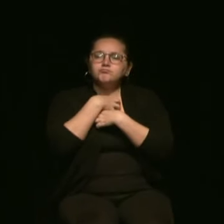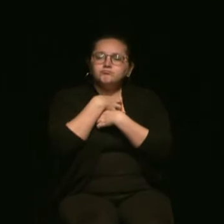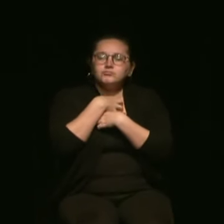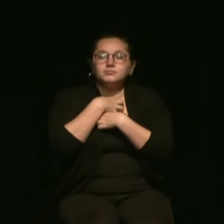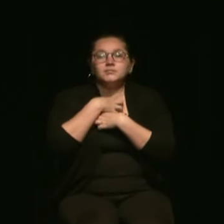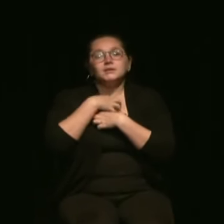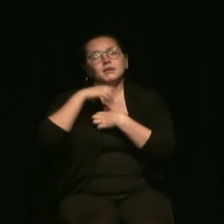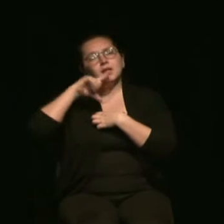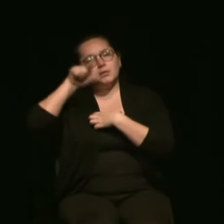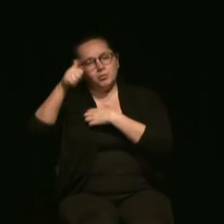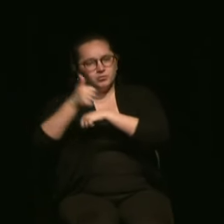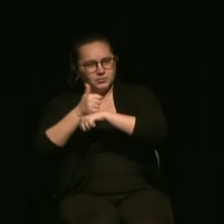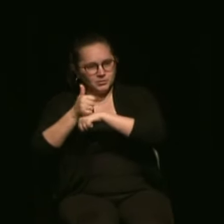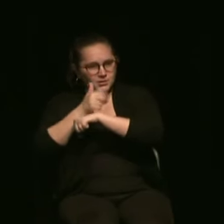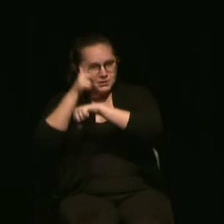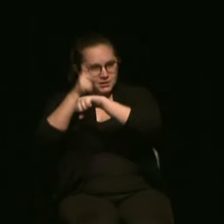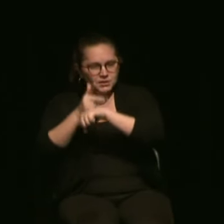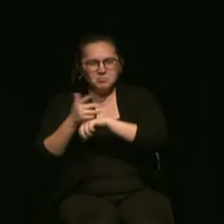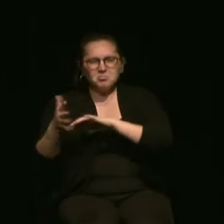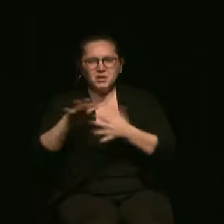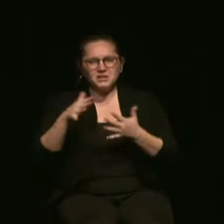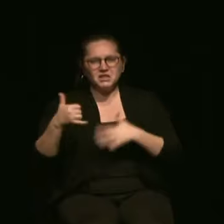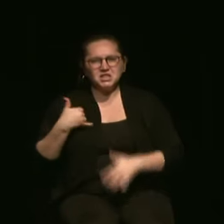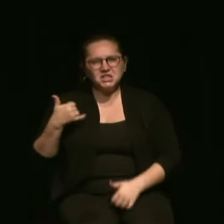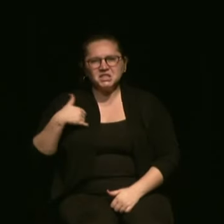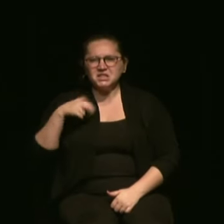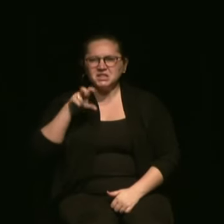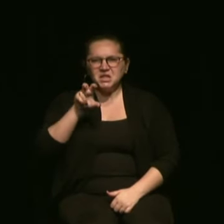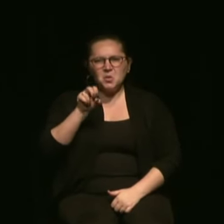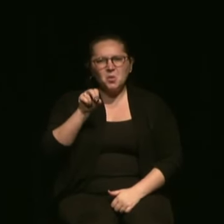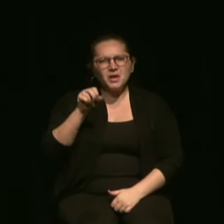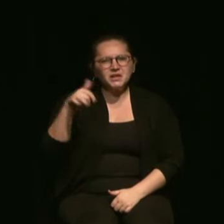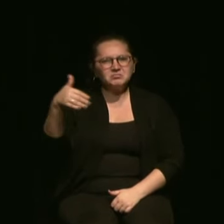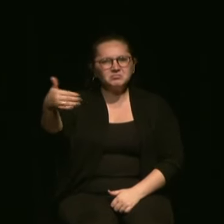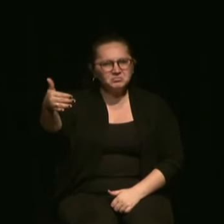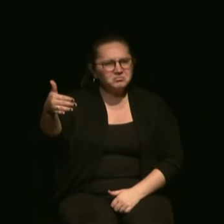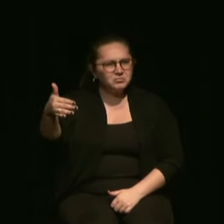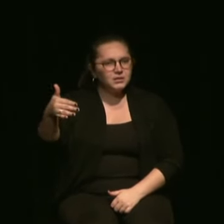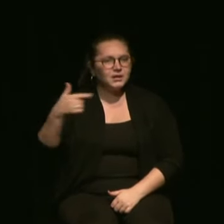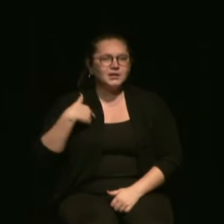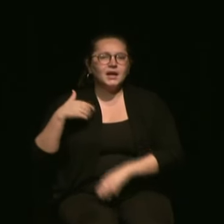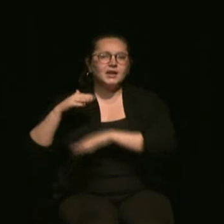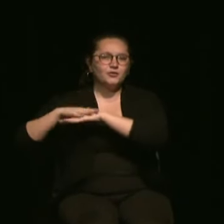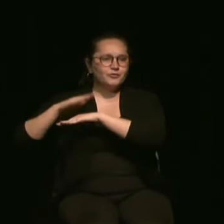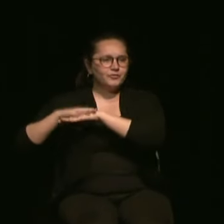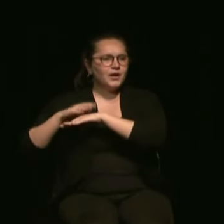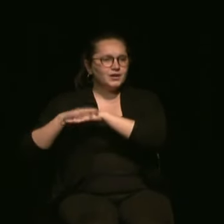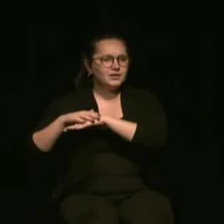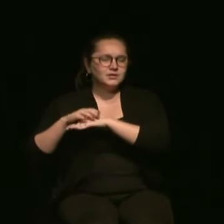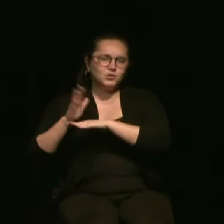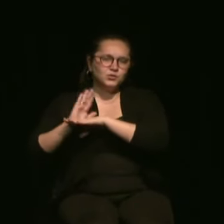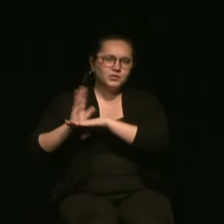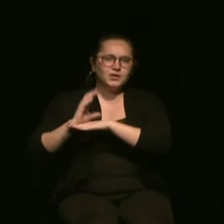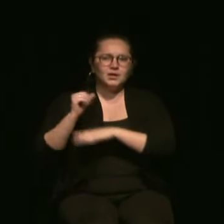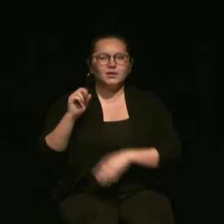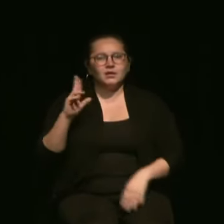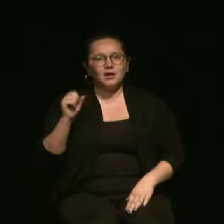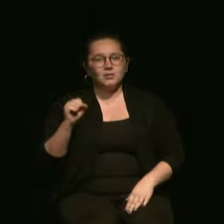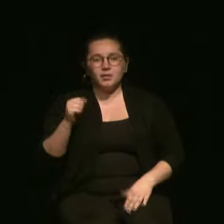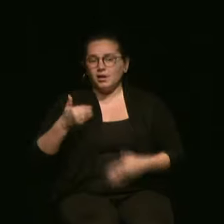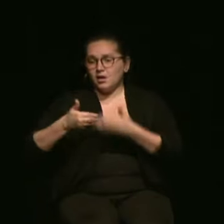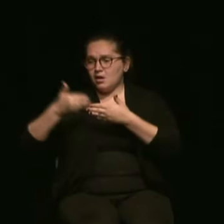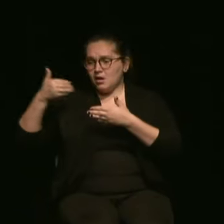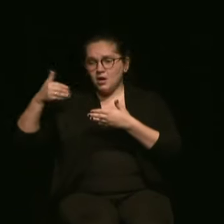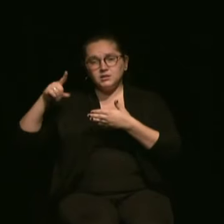grande cineasta aos 50 e poucos anos de idade, não é isso? Que é quando ele faz o Cabra. Até então, ele é um coadjuvante do cinema